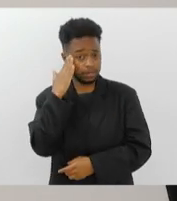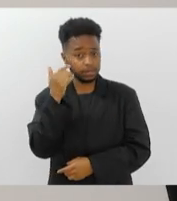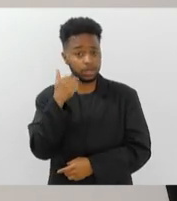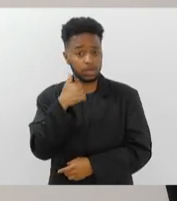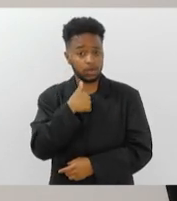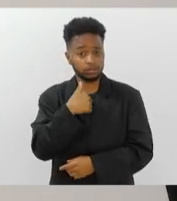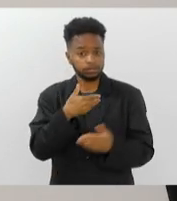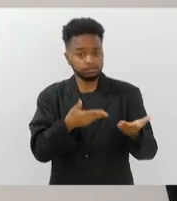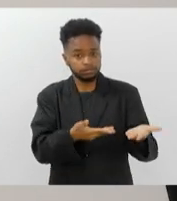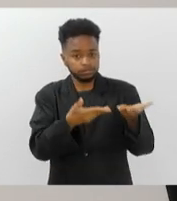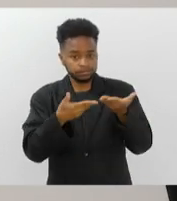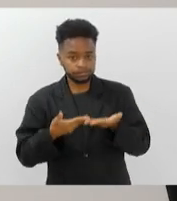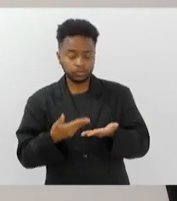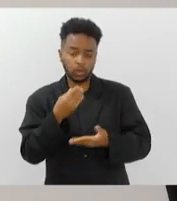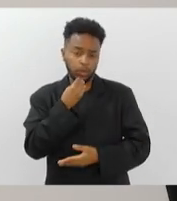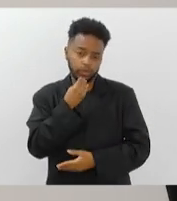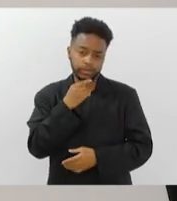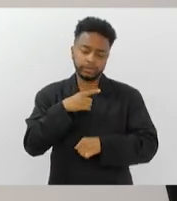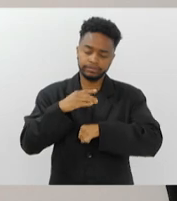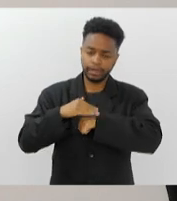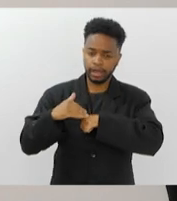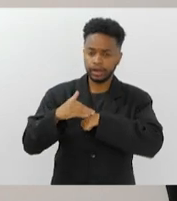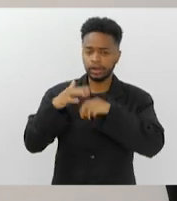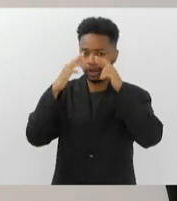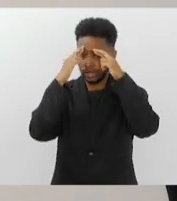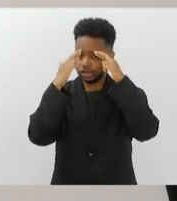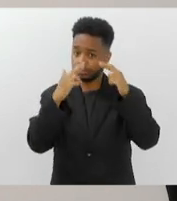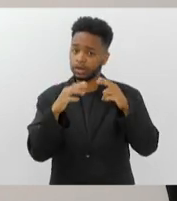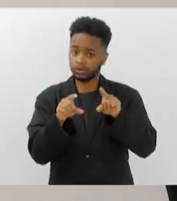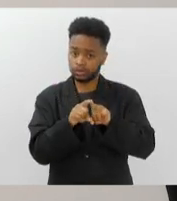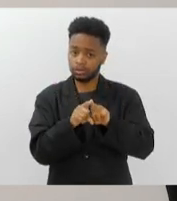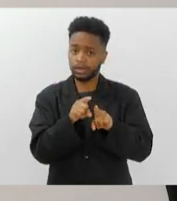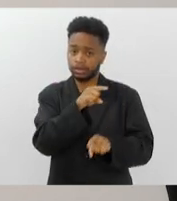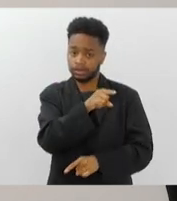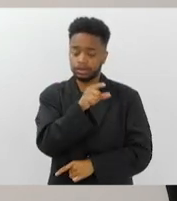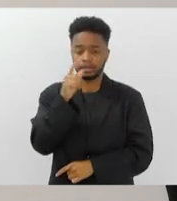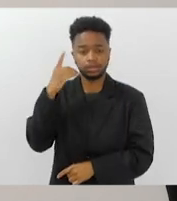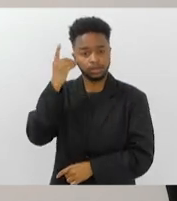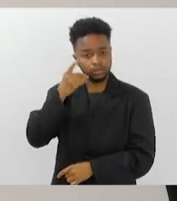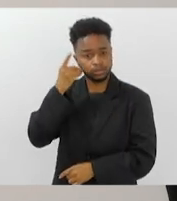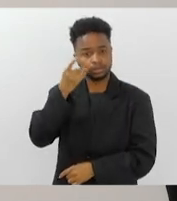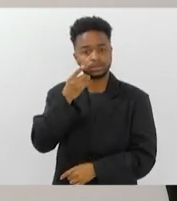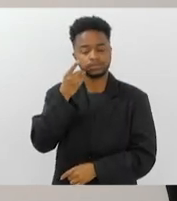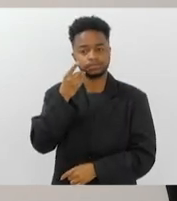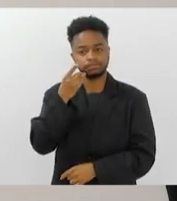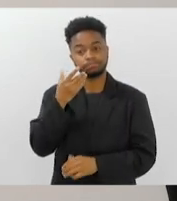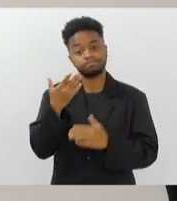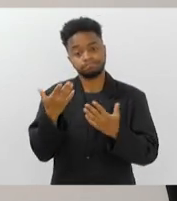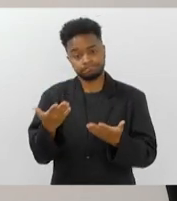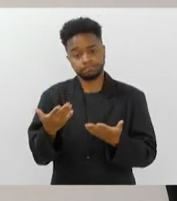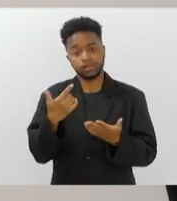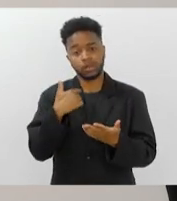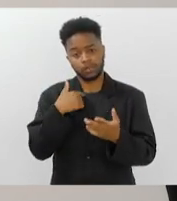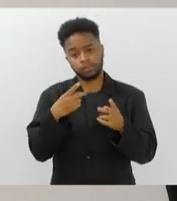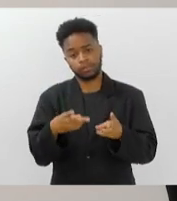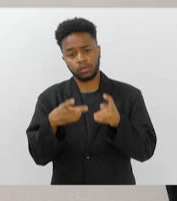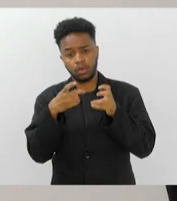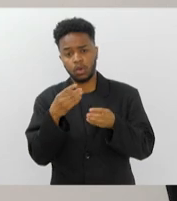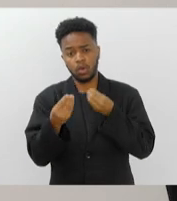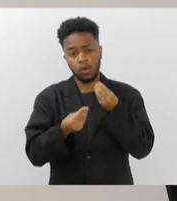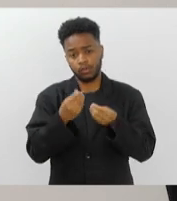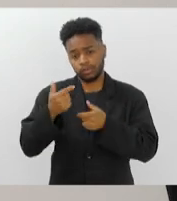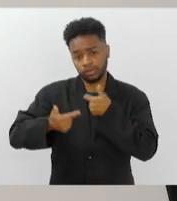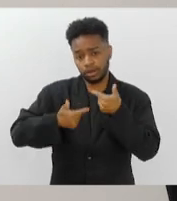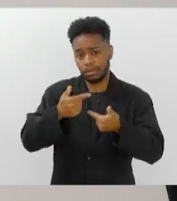obviamente com muito carinho até pelo respeito que eu tenho pela deputada reconheço o trabalho como deputada